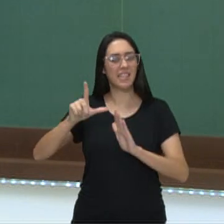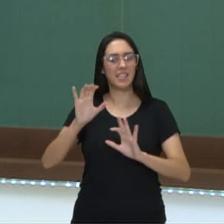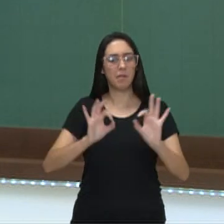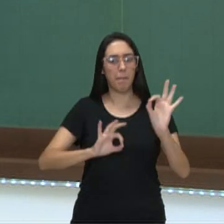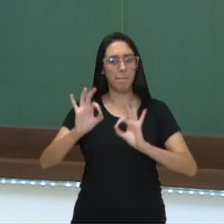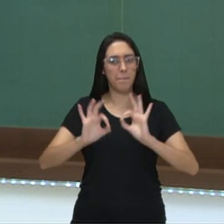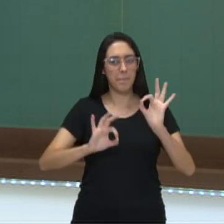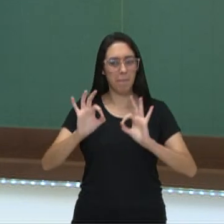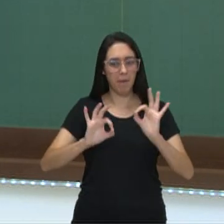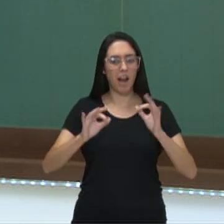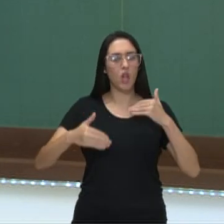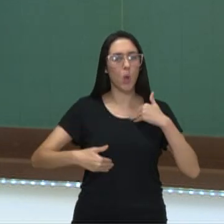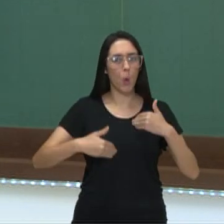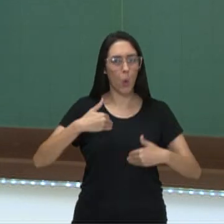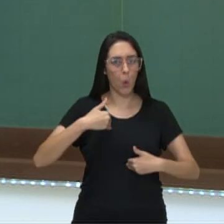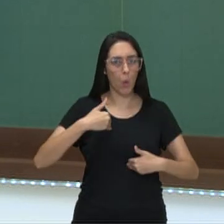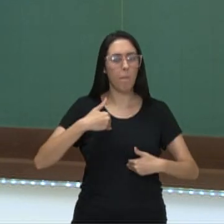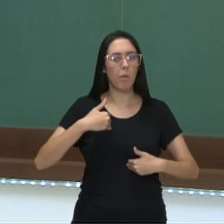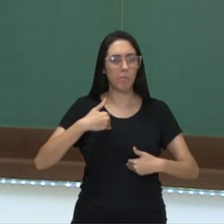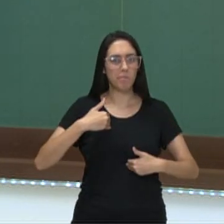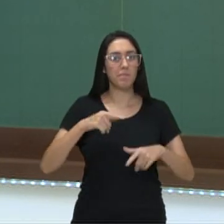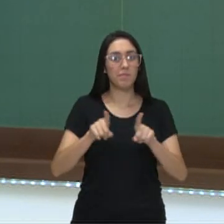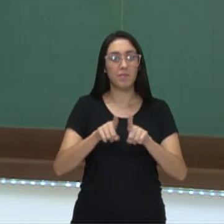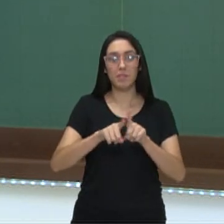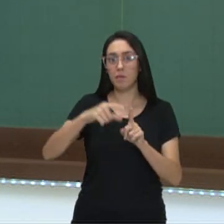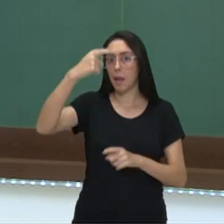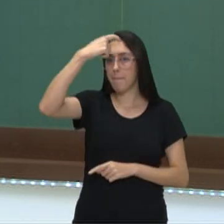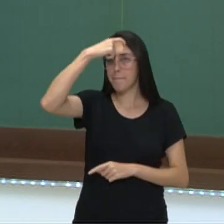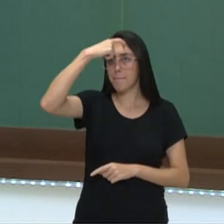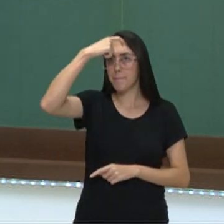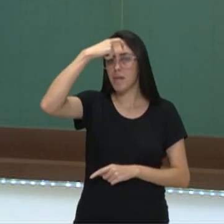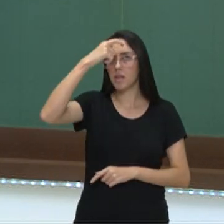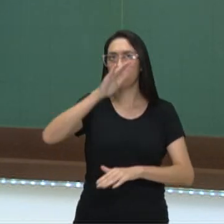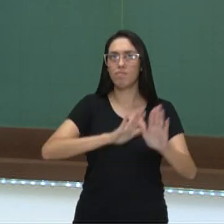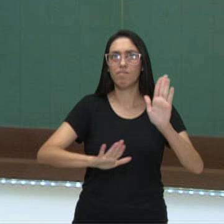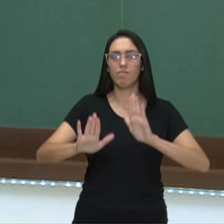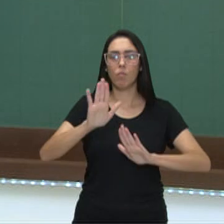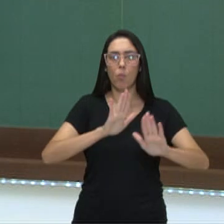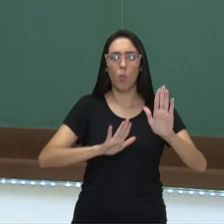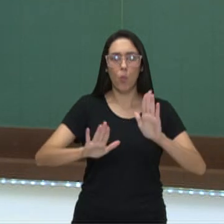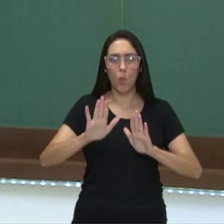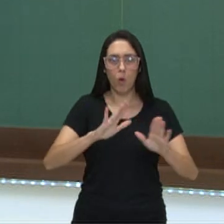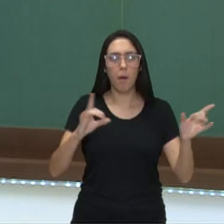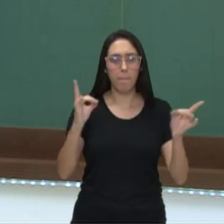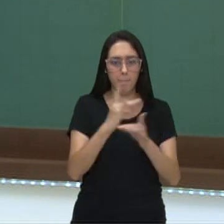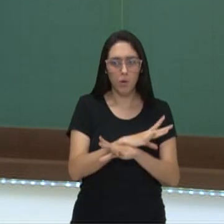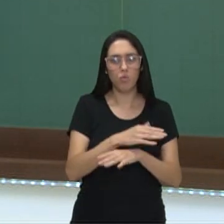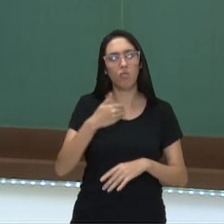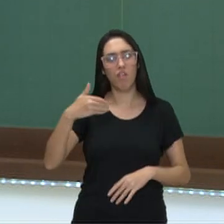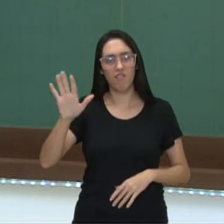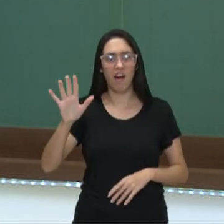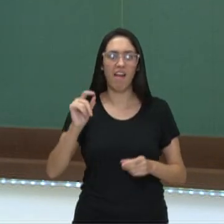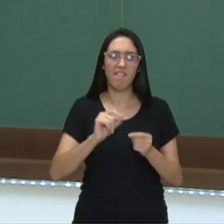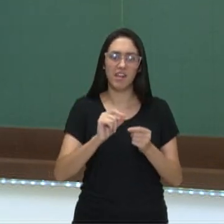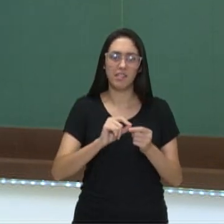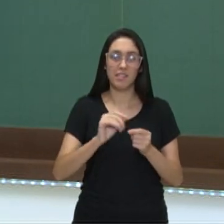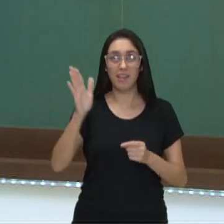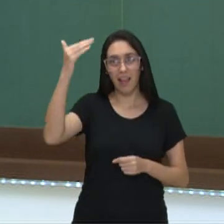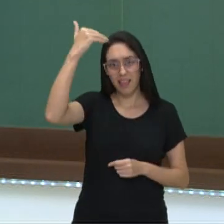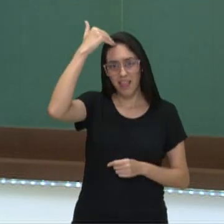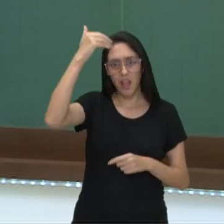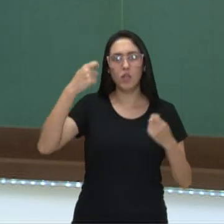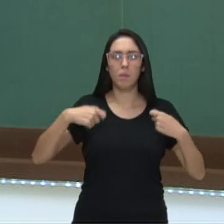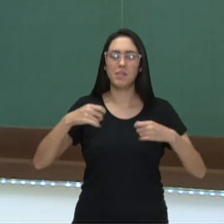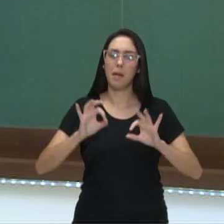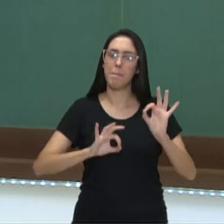preparado, e vão exigir também da sua mente, então mentalmente tá? Aqui dentro da cabeça você também tem que